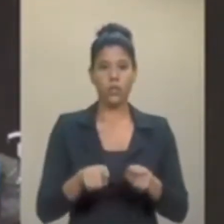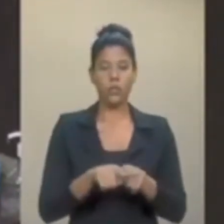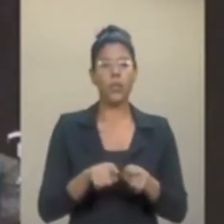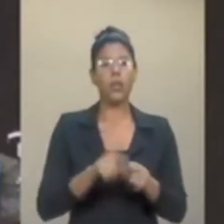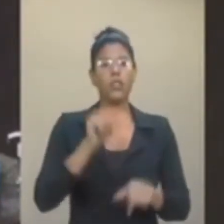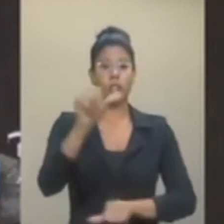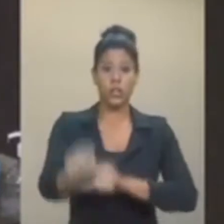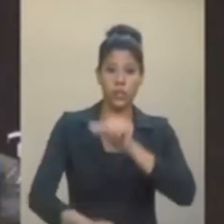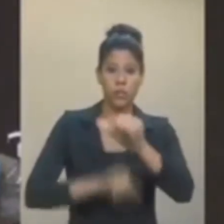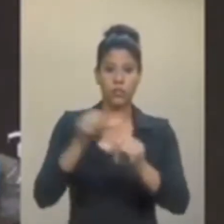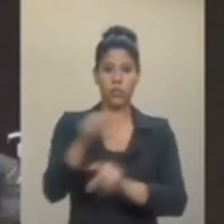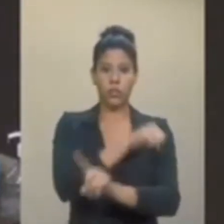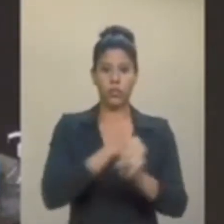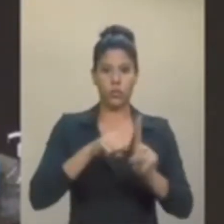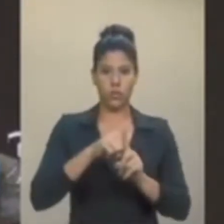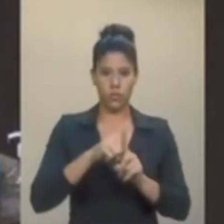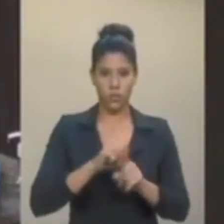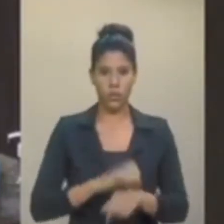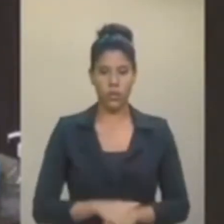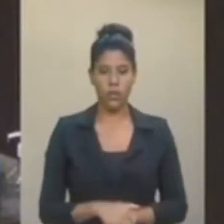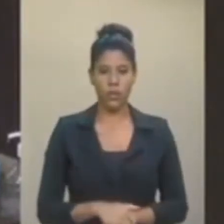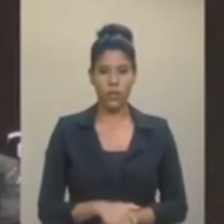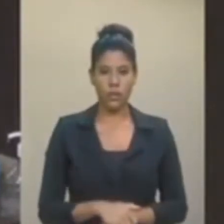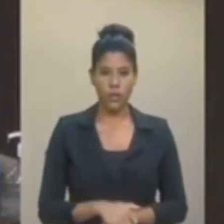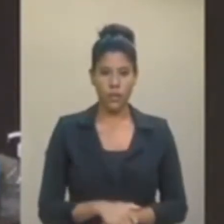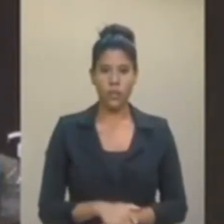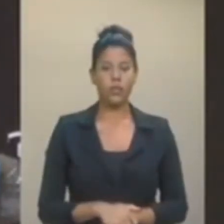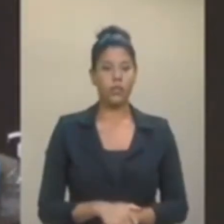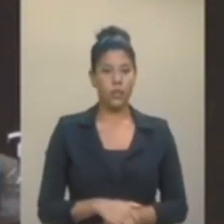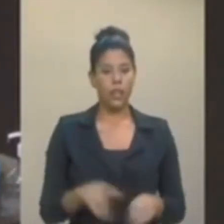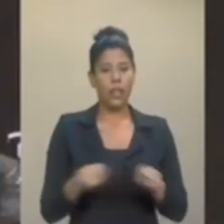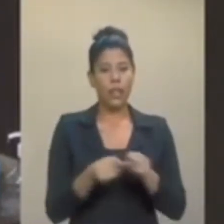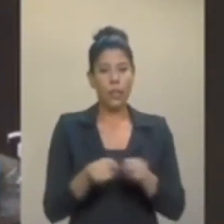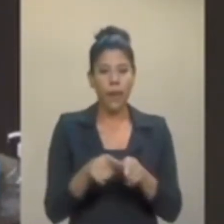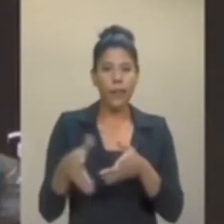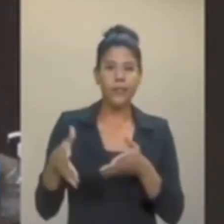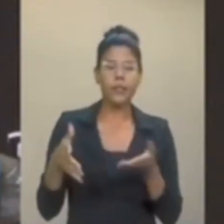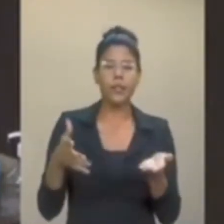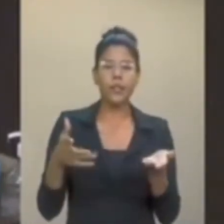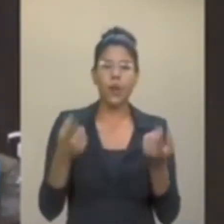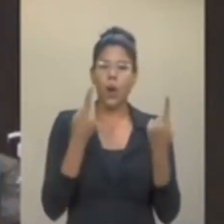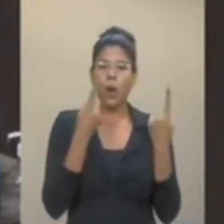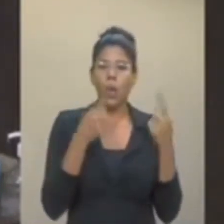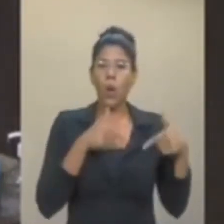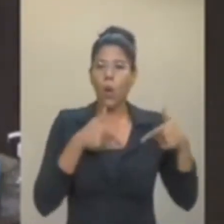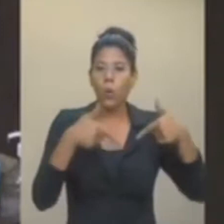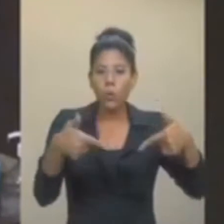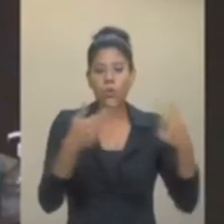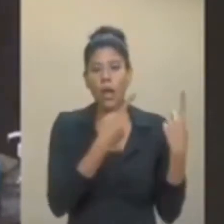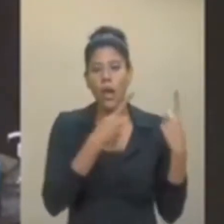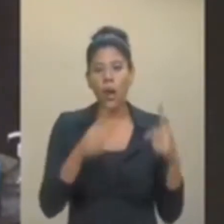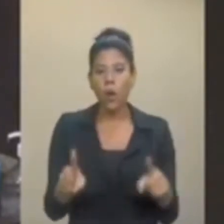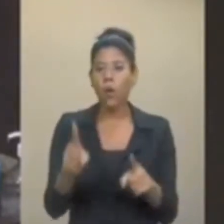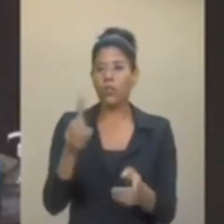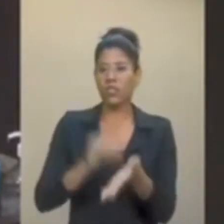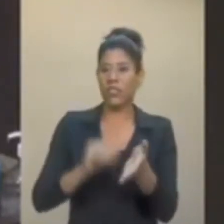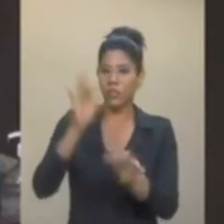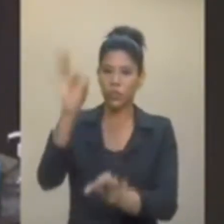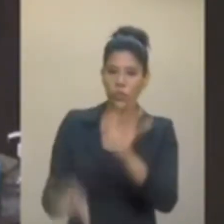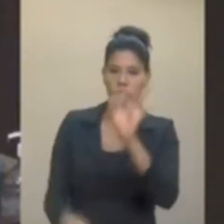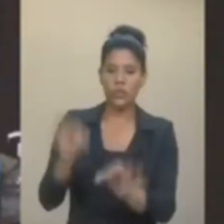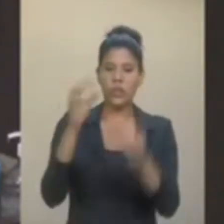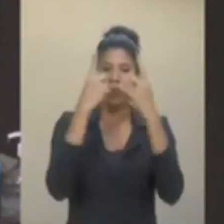caminho de abrir caminhos, abrir veredas contra a injustiça, contra a